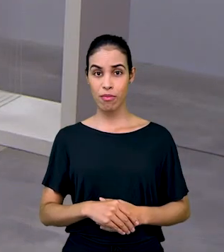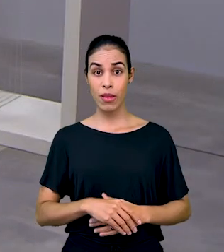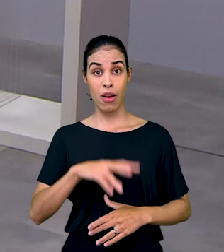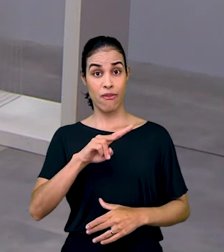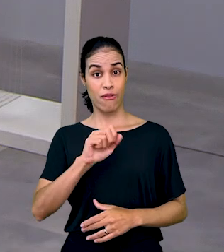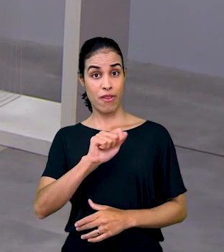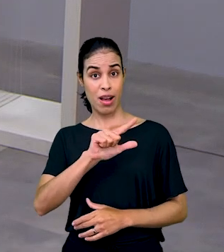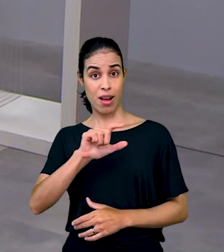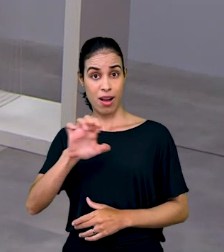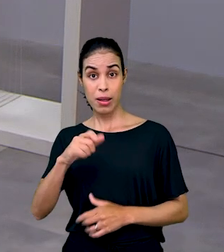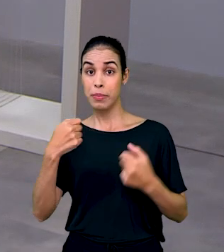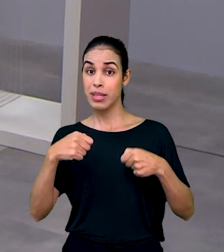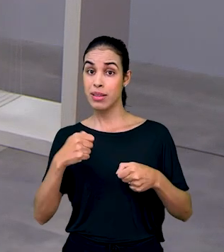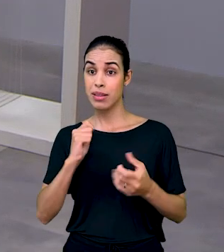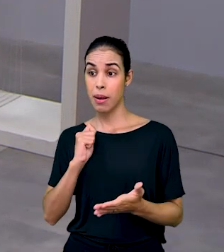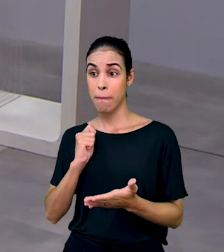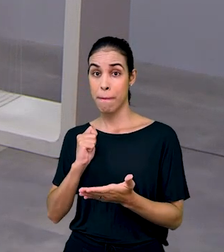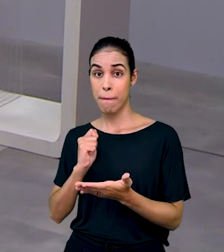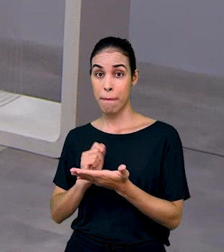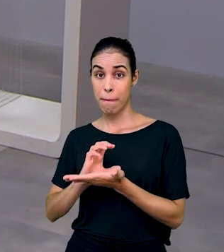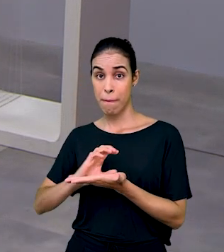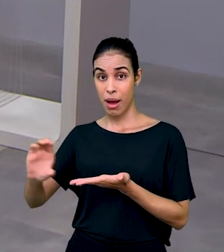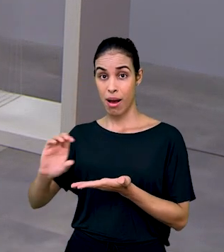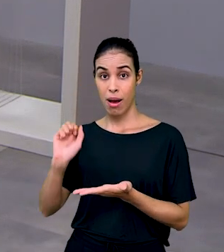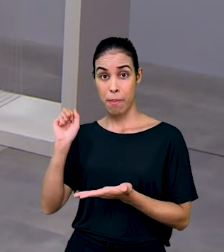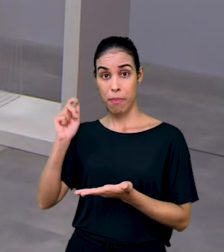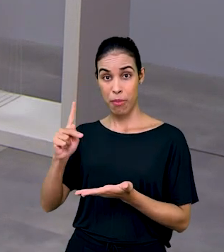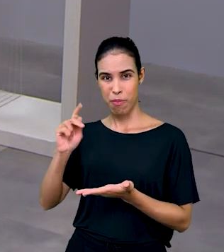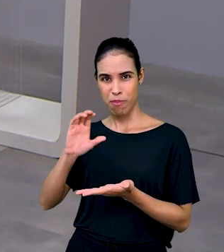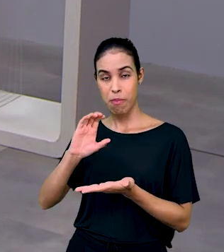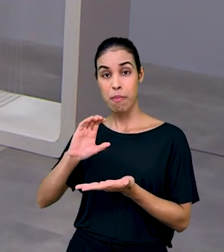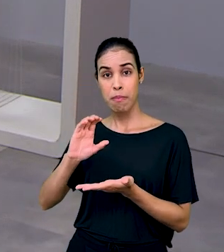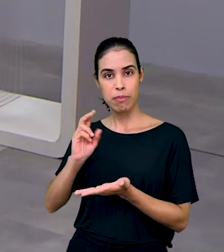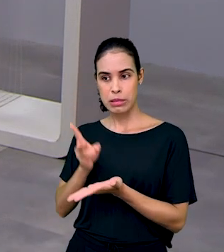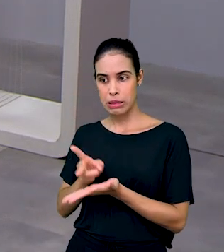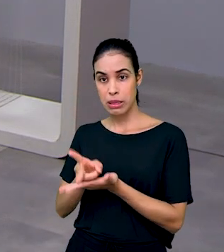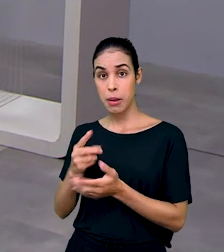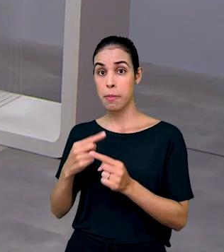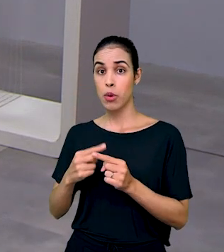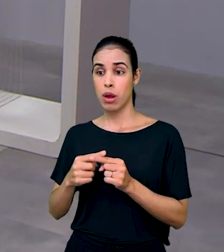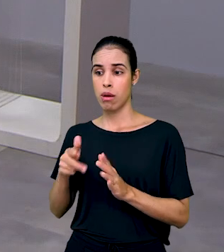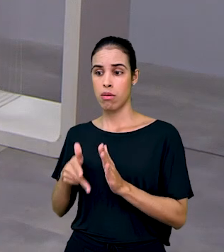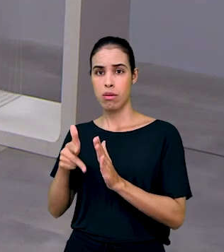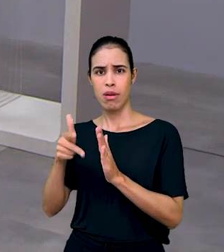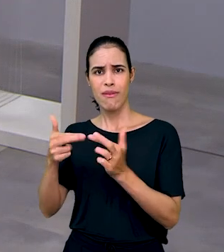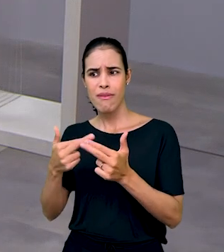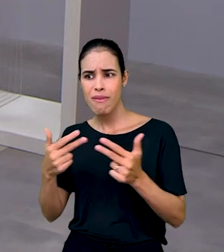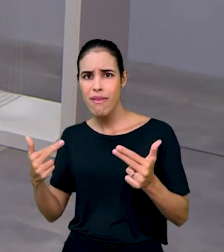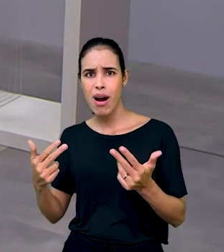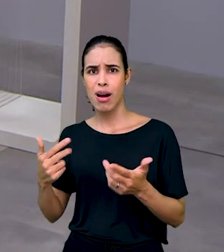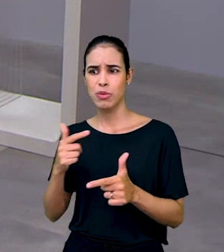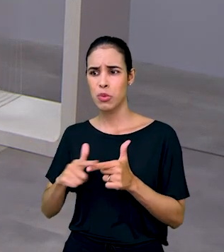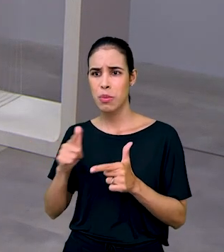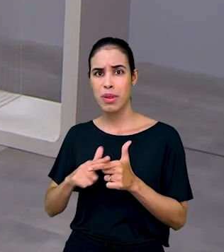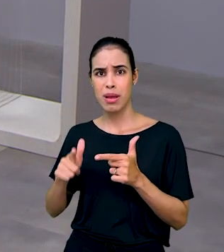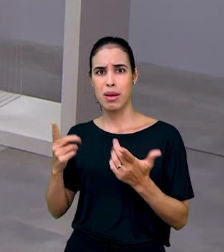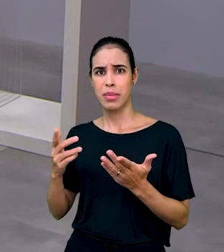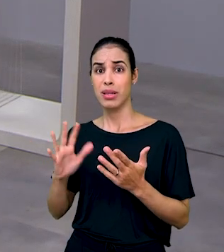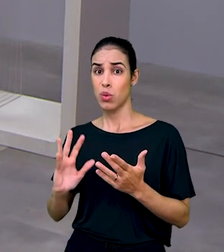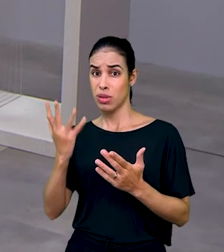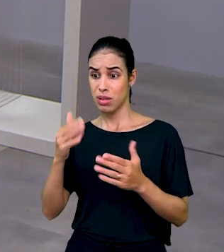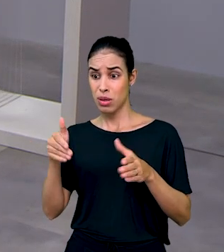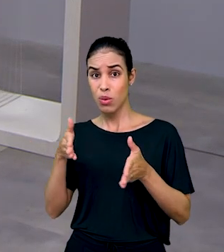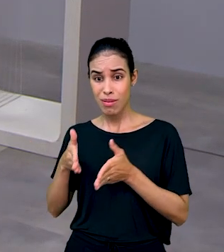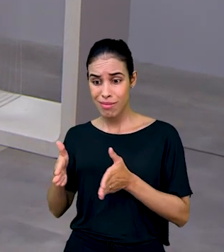A mineradora Vale vai ter de pagar pensão vitalícia a um maquinista que ficou incapacitado para a função depois de vários acidentes de